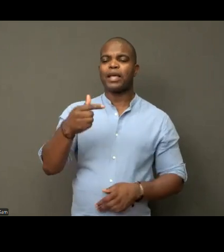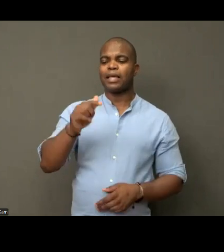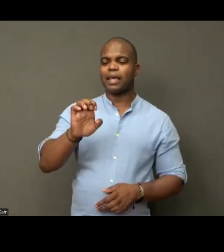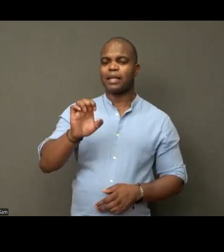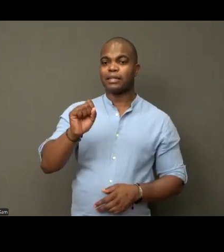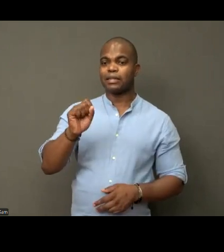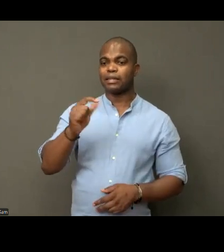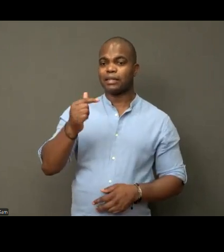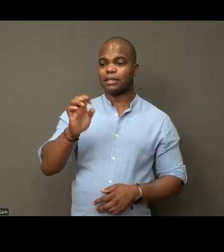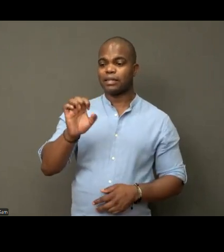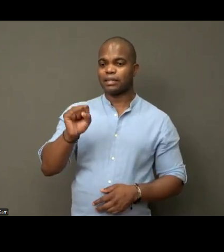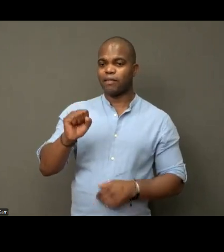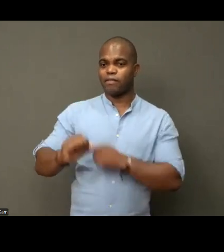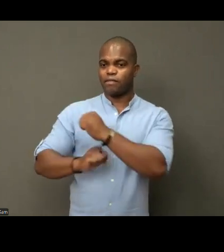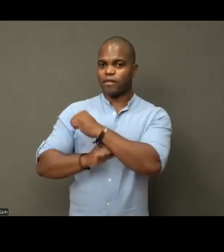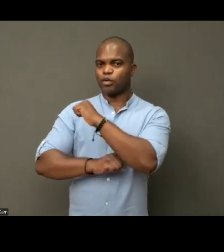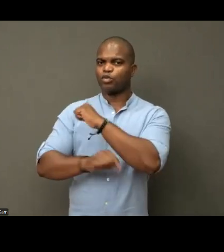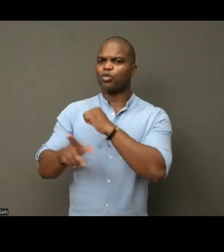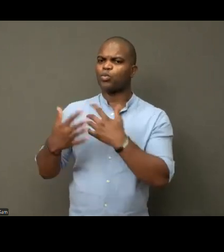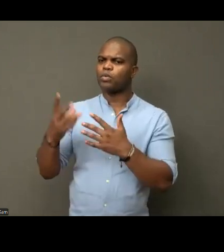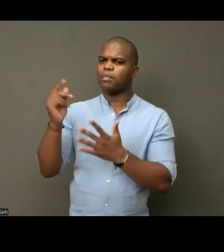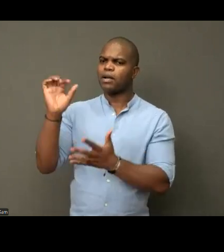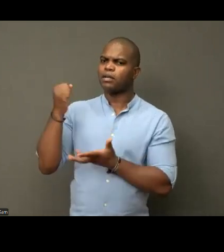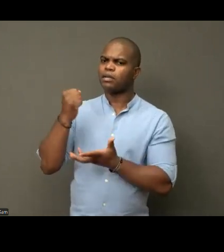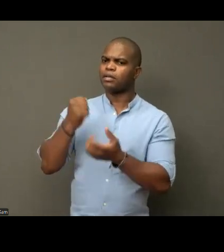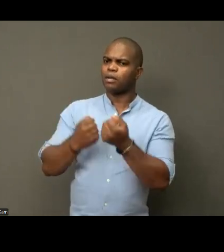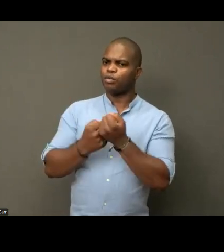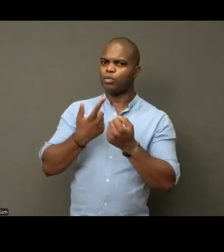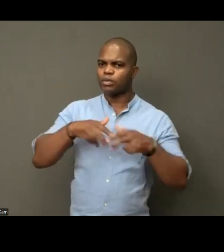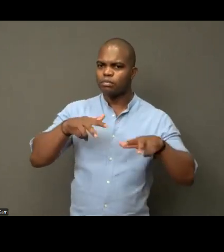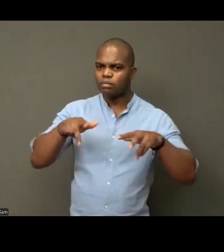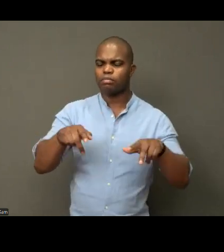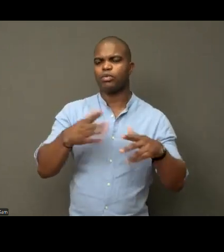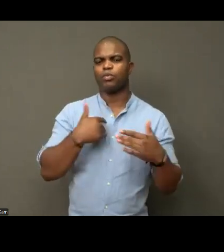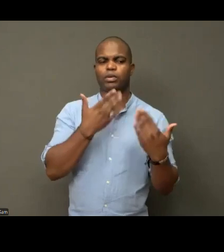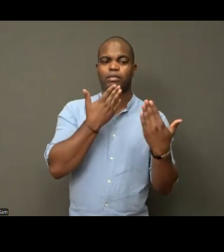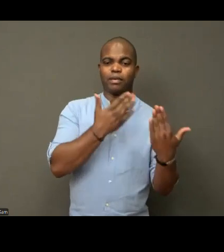Melinda Foundation Groups, que estão aqui também. Muito obrigada a todos.